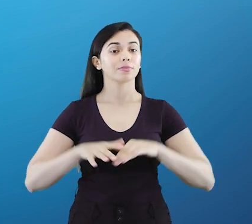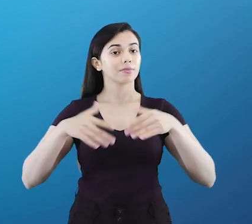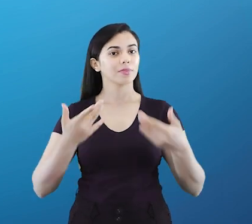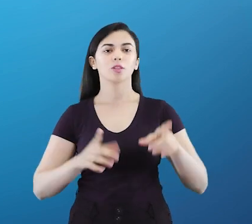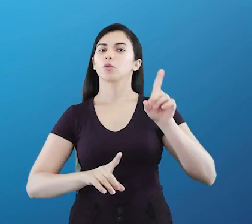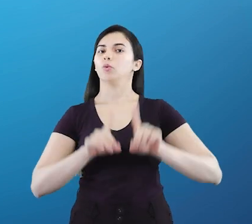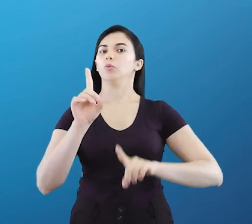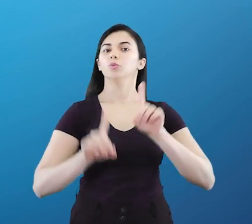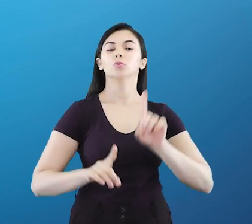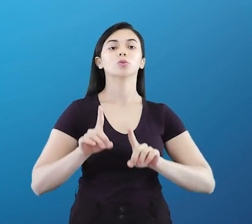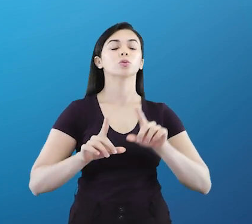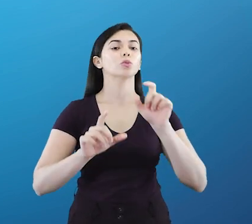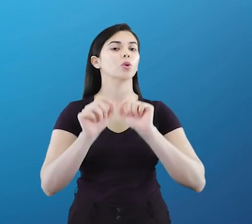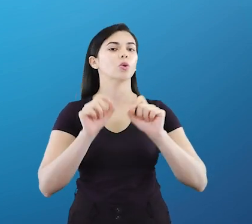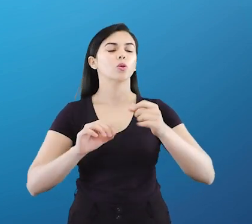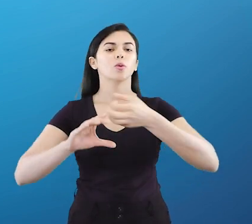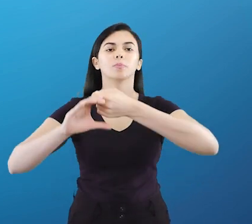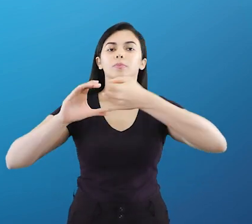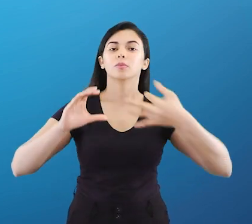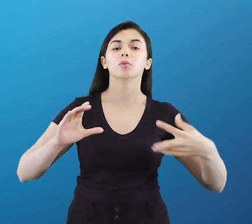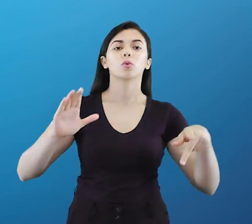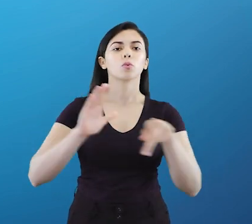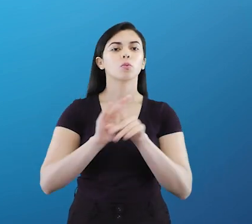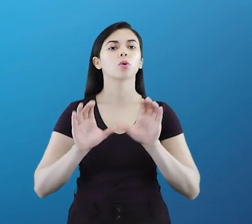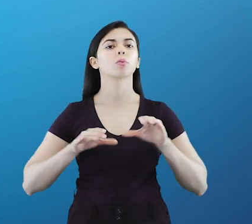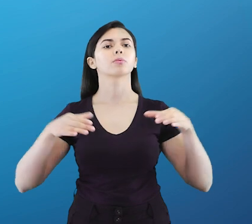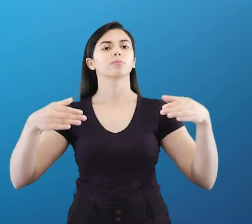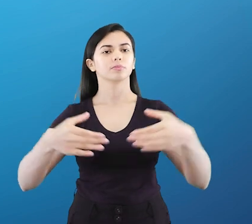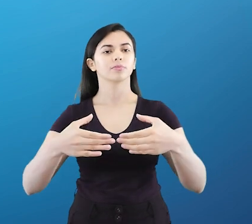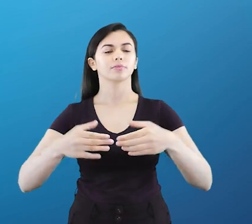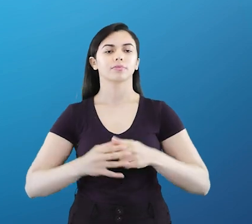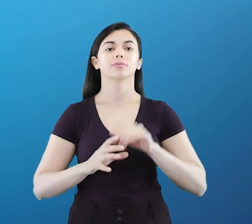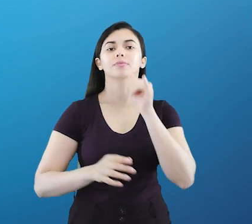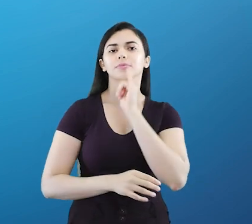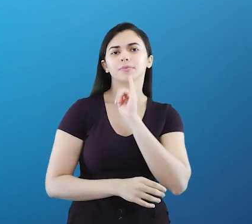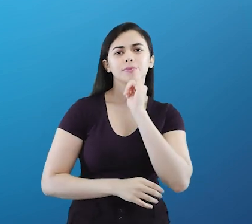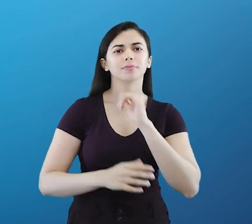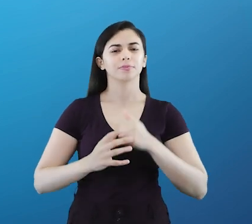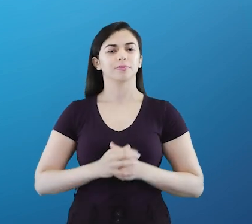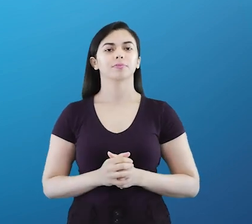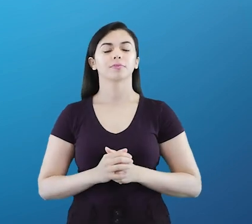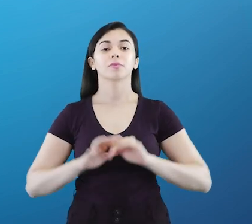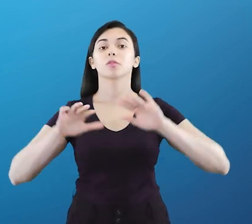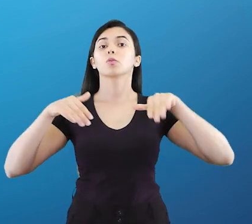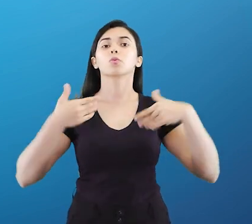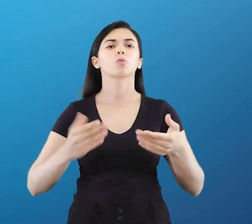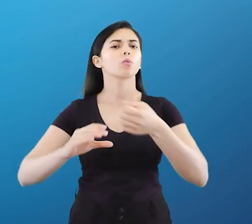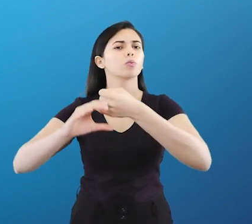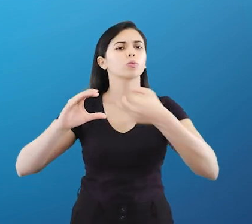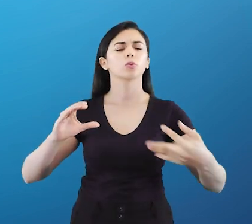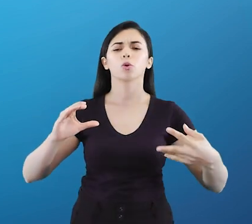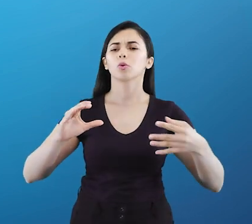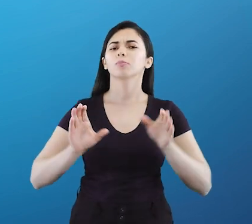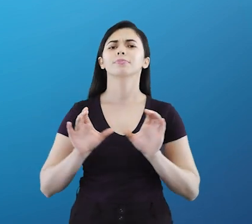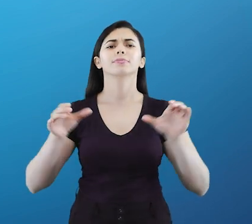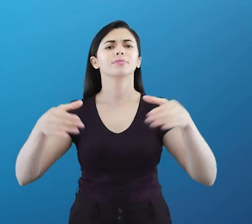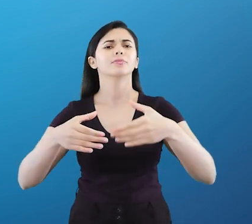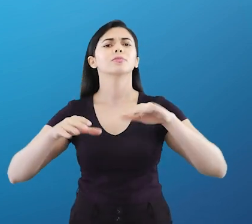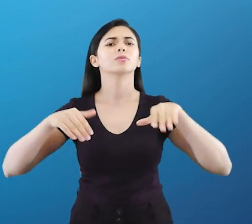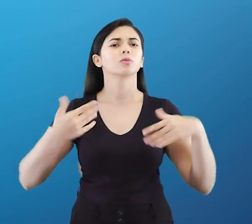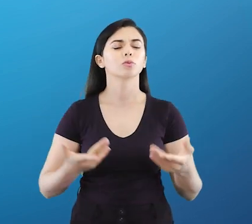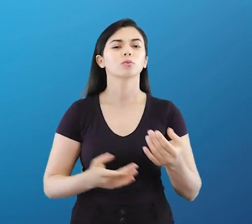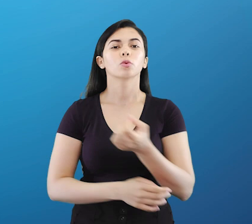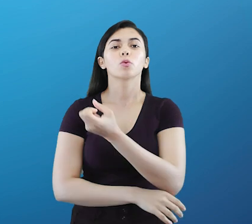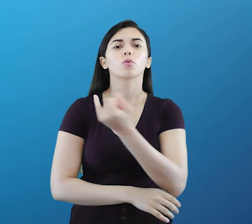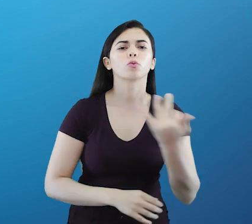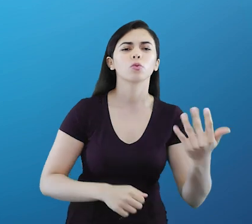Esses indicadores são fatores, são alguns aspectos que nós temos naquela comunidade. Por exemplo, qual é a característica dessa comunidade? Quais são